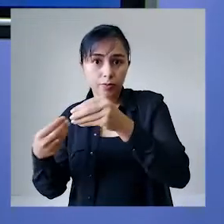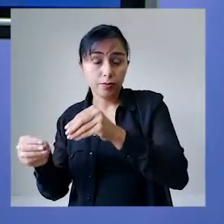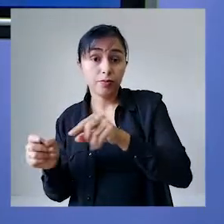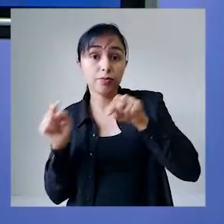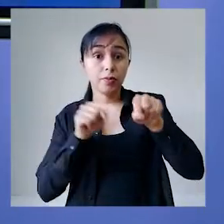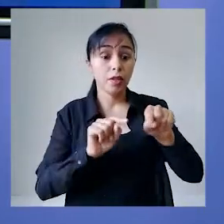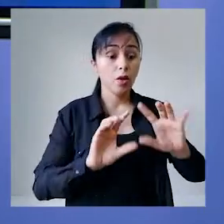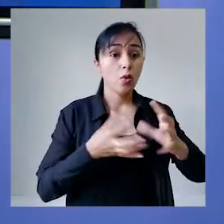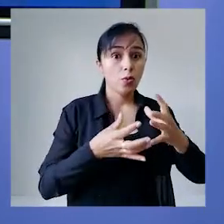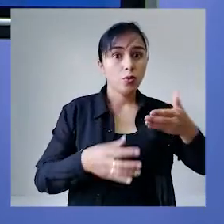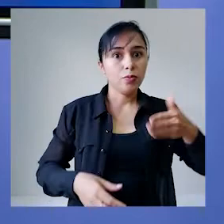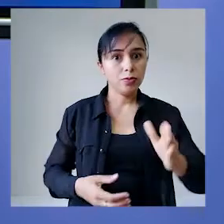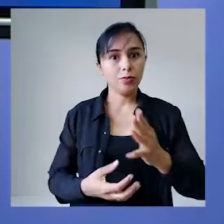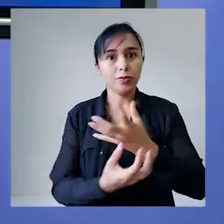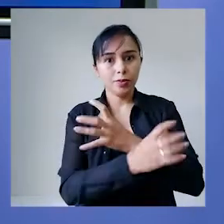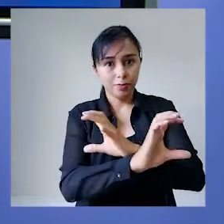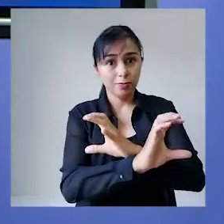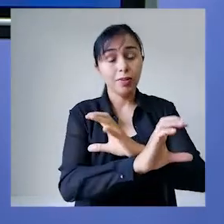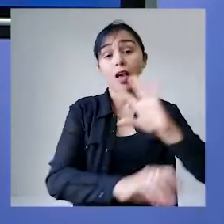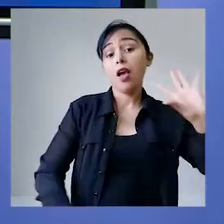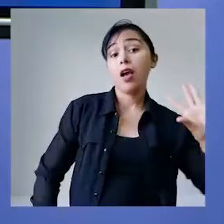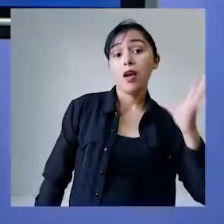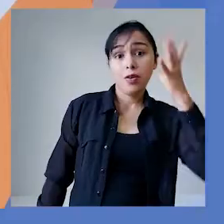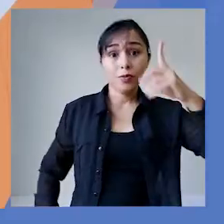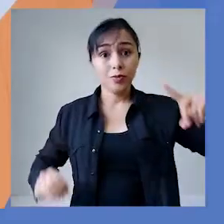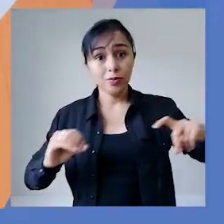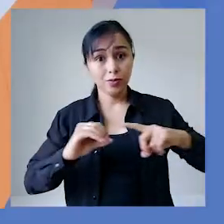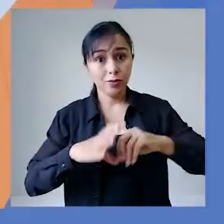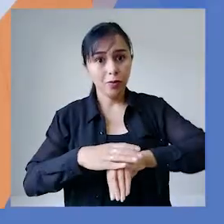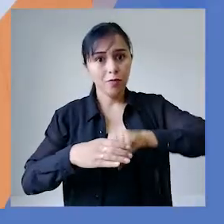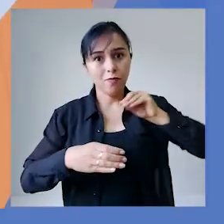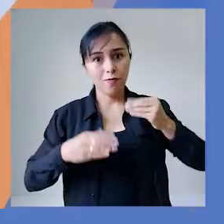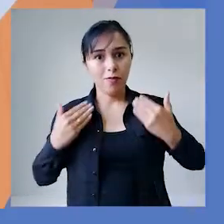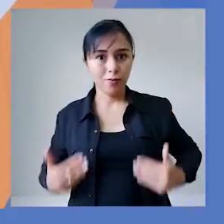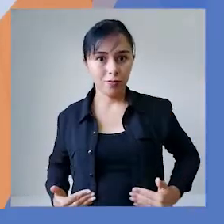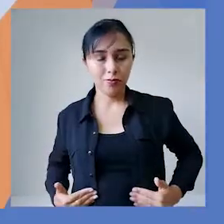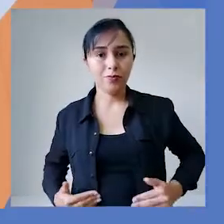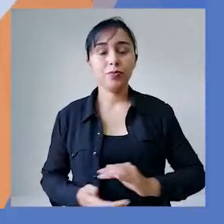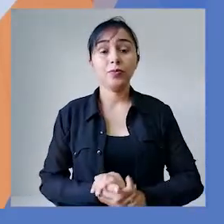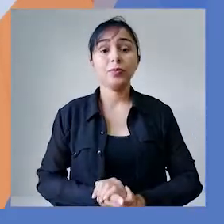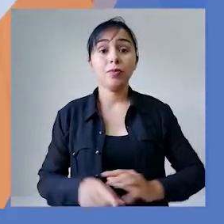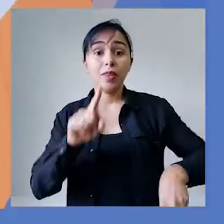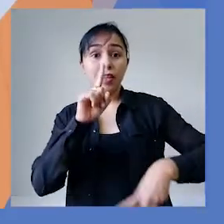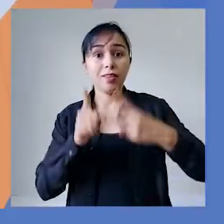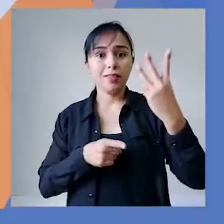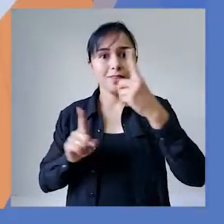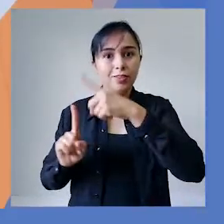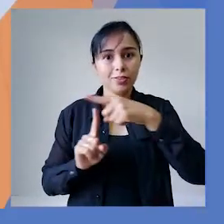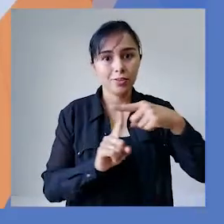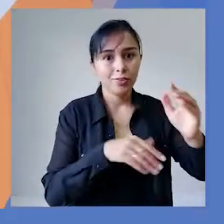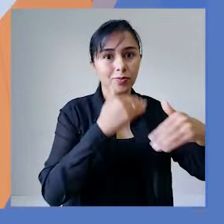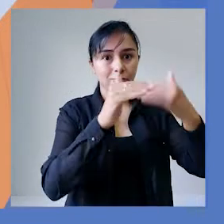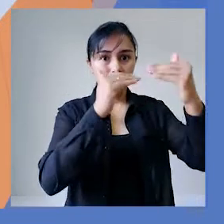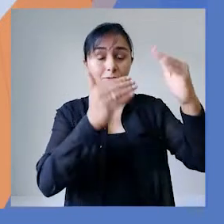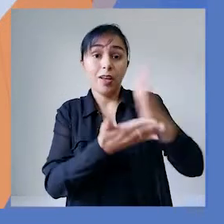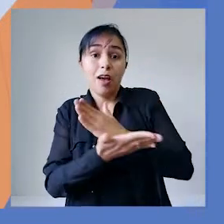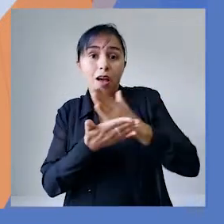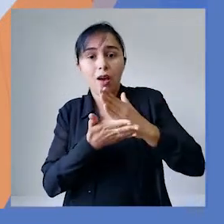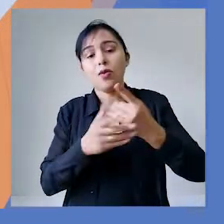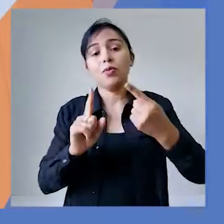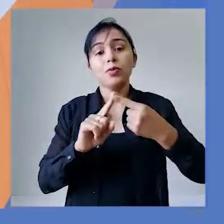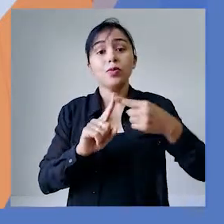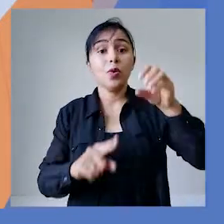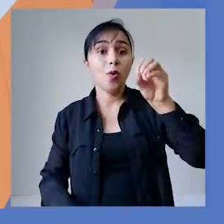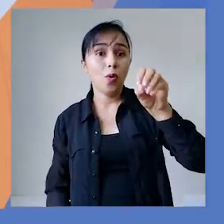espécies de peixes realizam a fecundação externa. Esses animais podem apresentar três tipos de desenvolvimento. Algumas espécies são